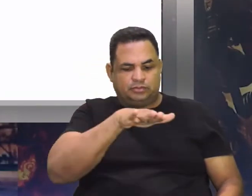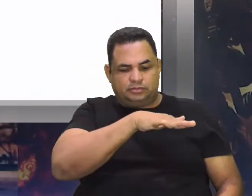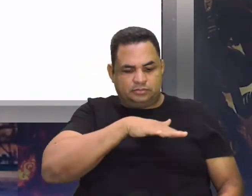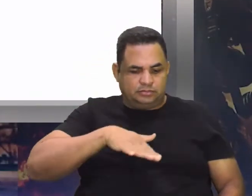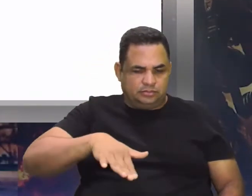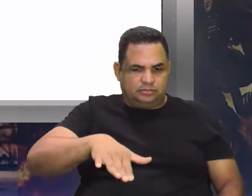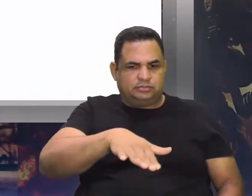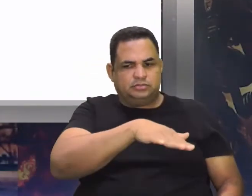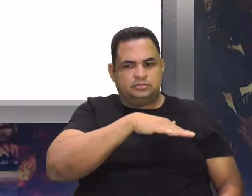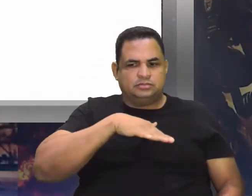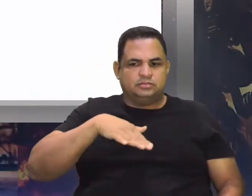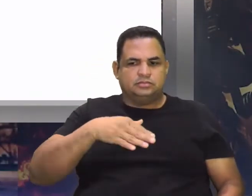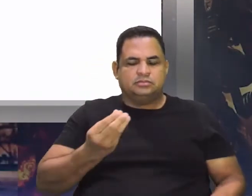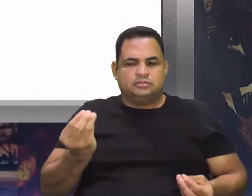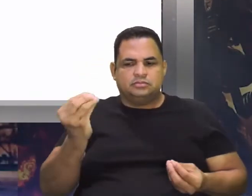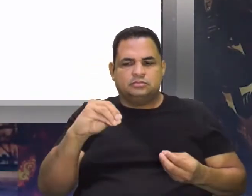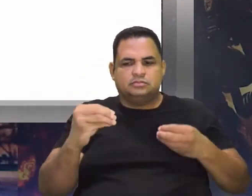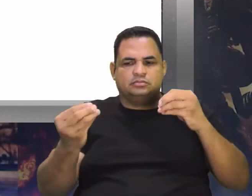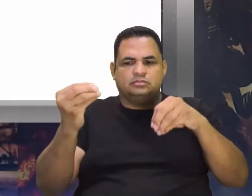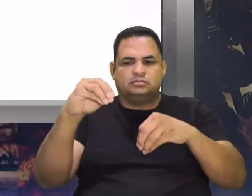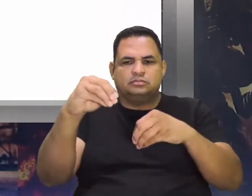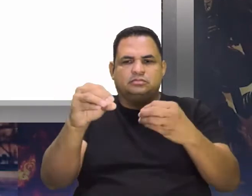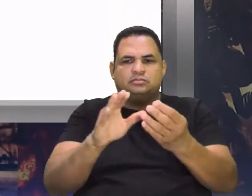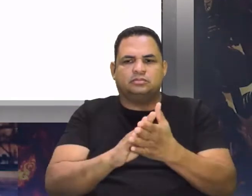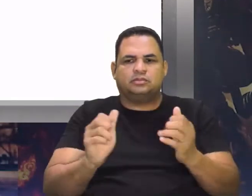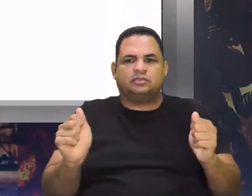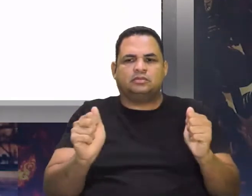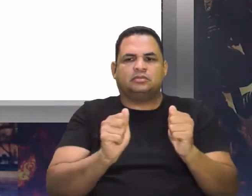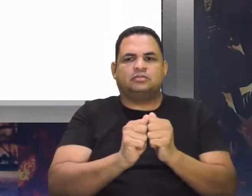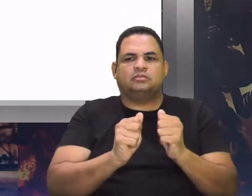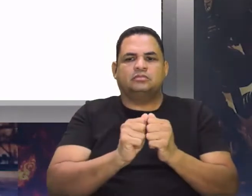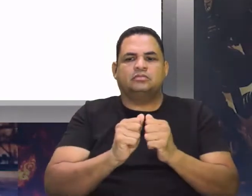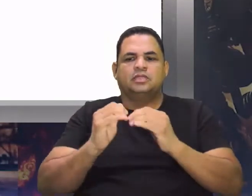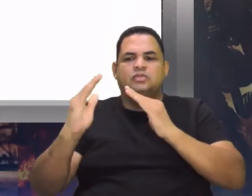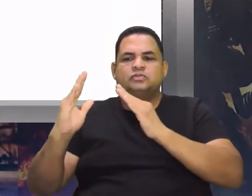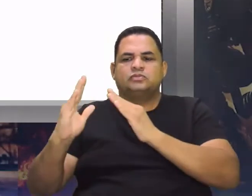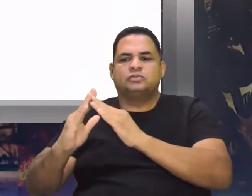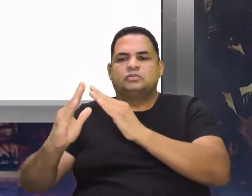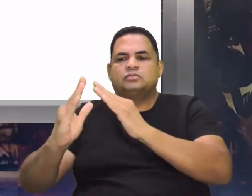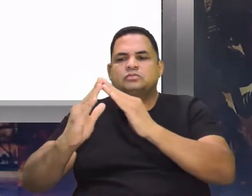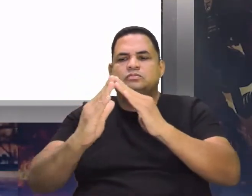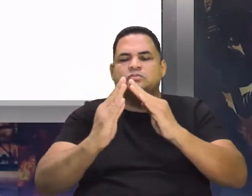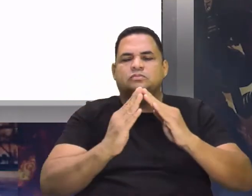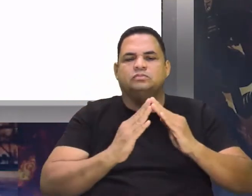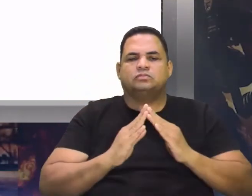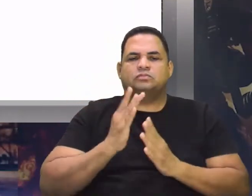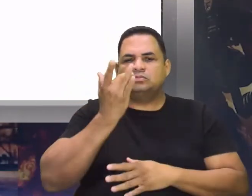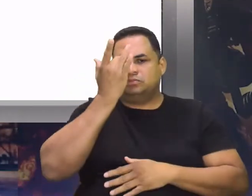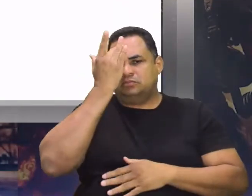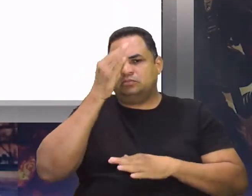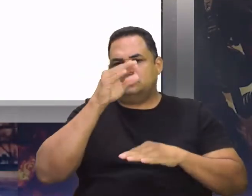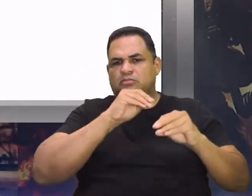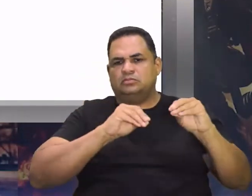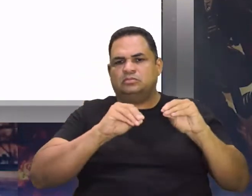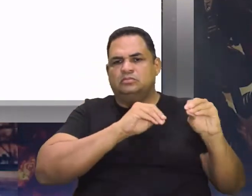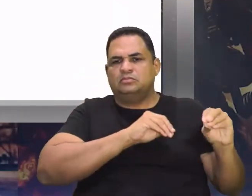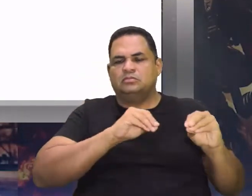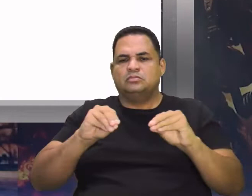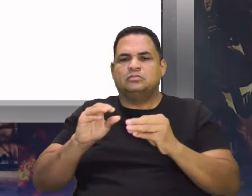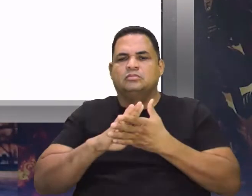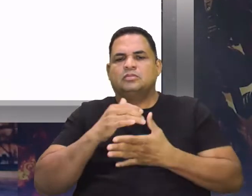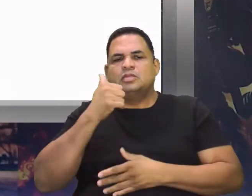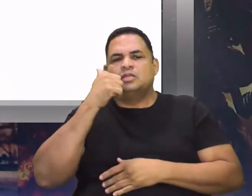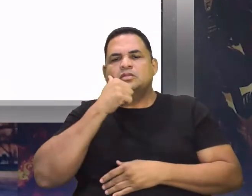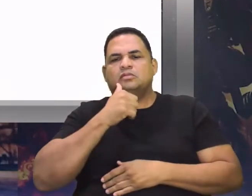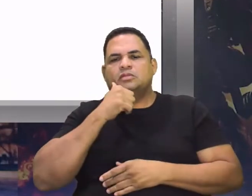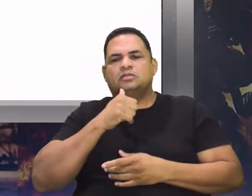a área plantada ficava bem próximo ao aldeamento, facilitando a locomoção das mulheres e